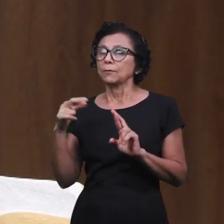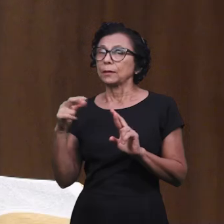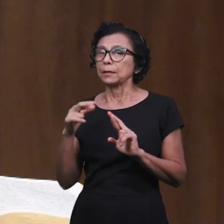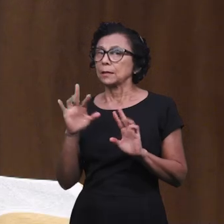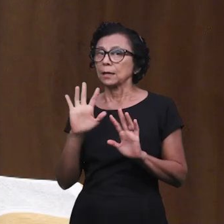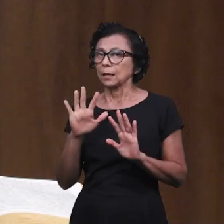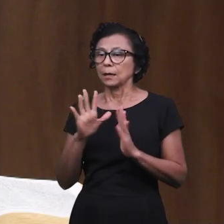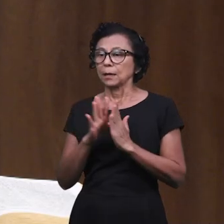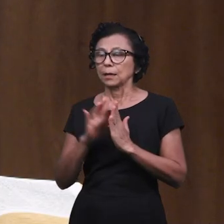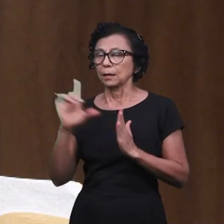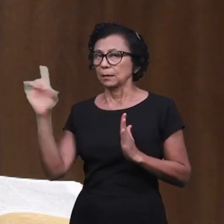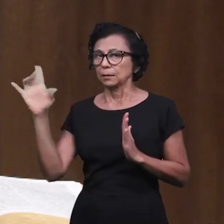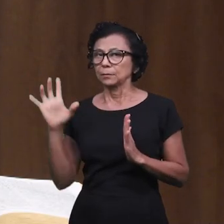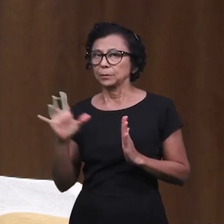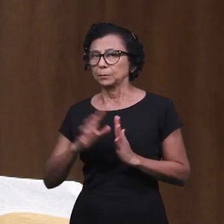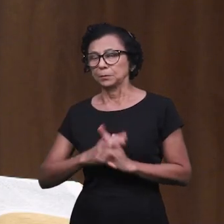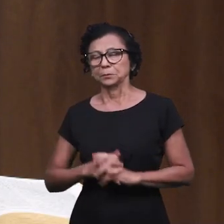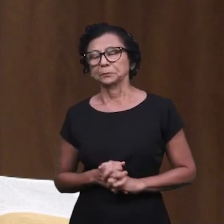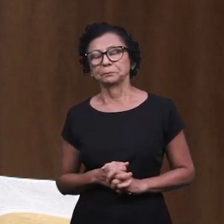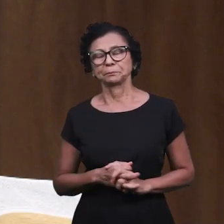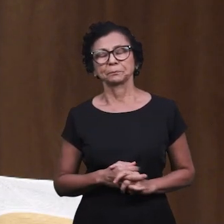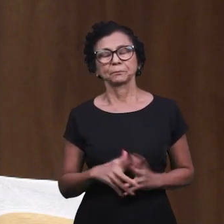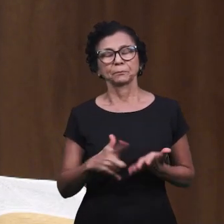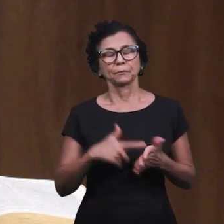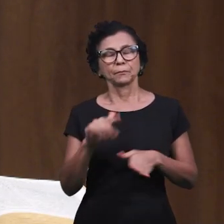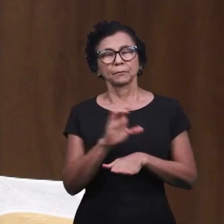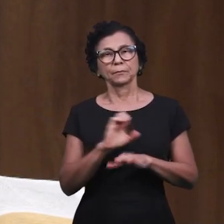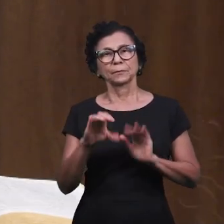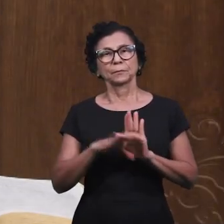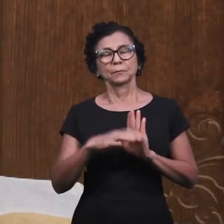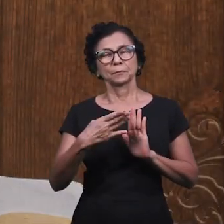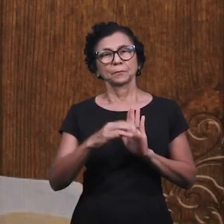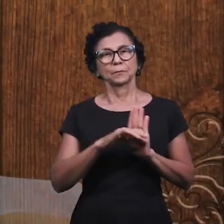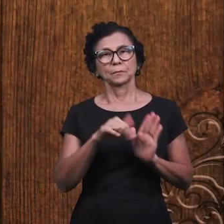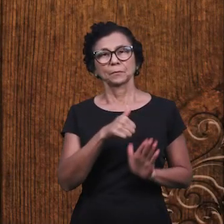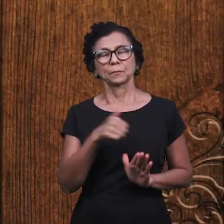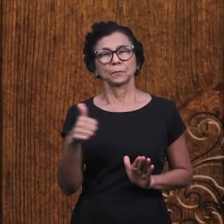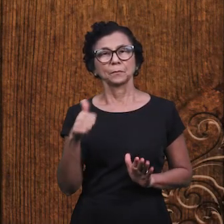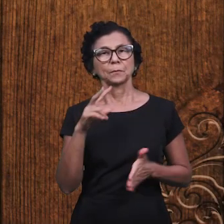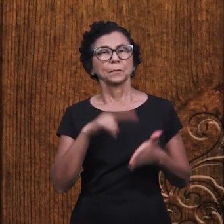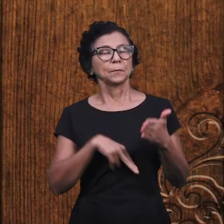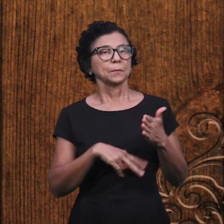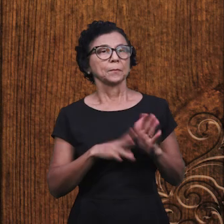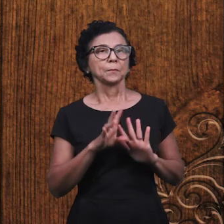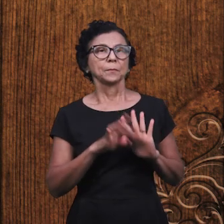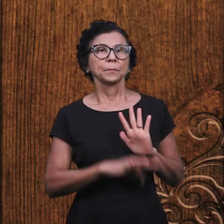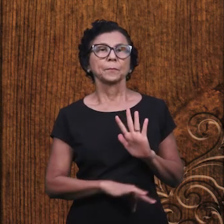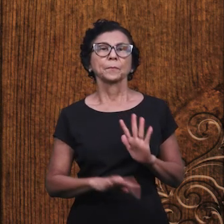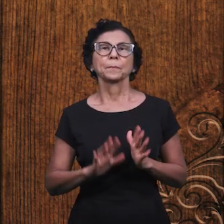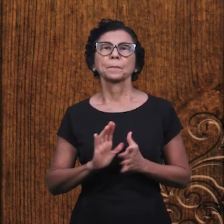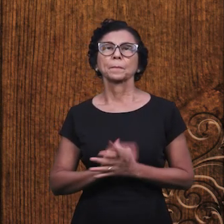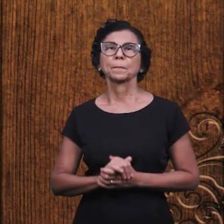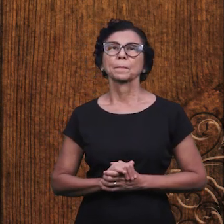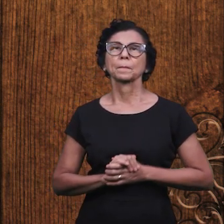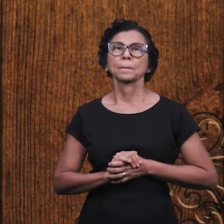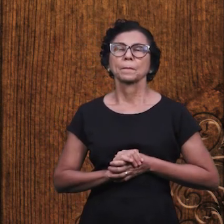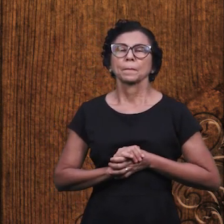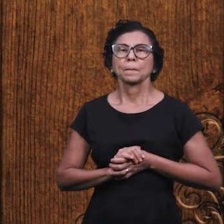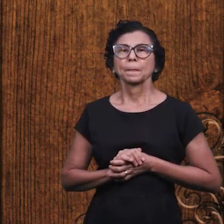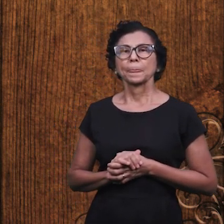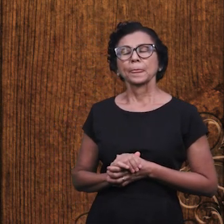classificação que está lá em Efésios 4:11. Eu gostaria de que o texto fosse lido. E ele mesmo deu uns